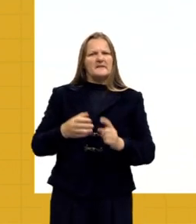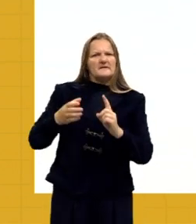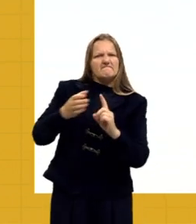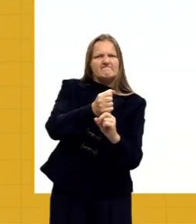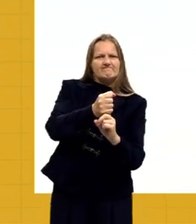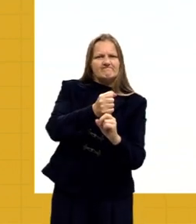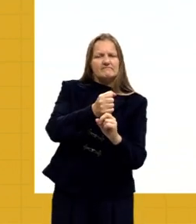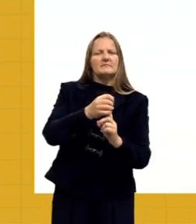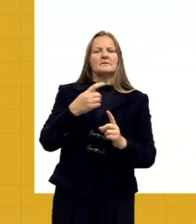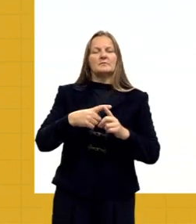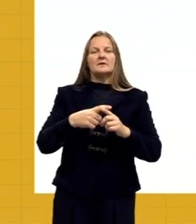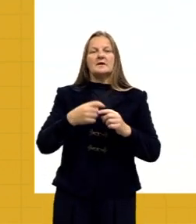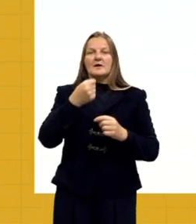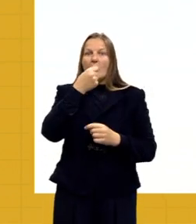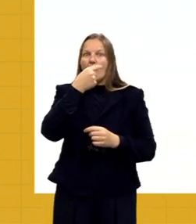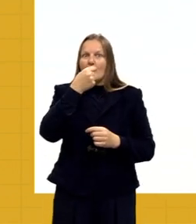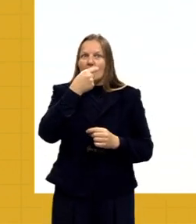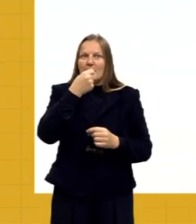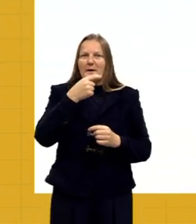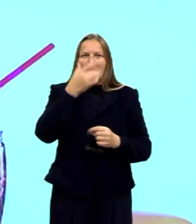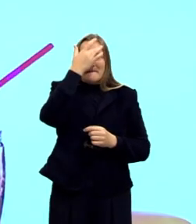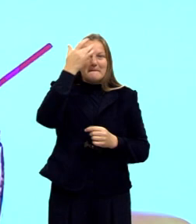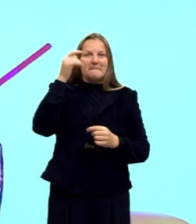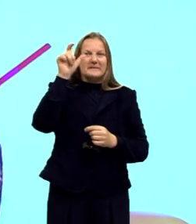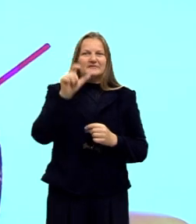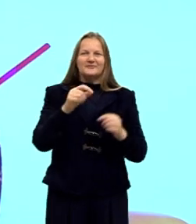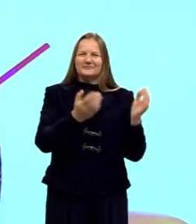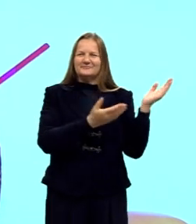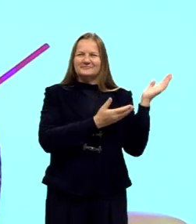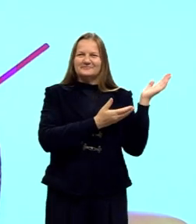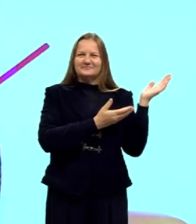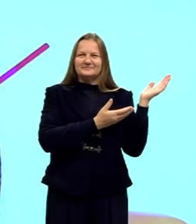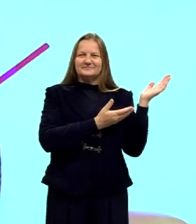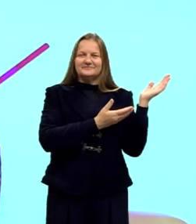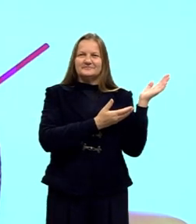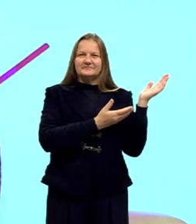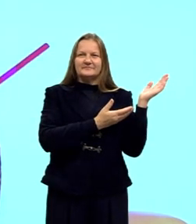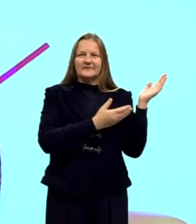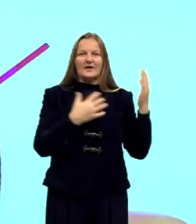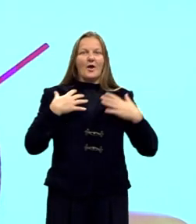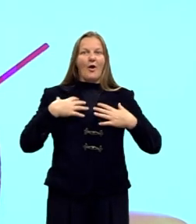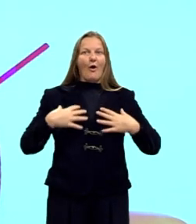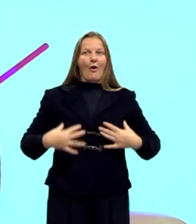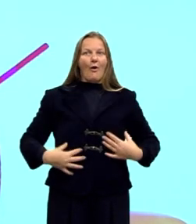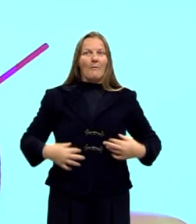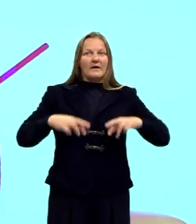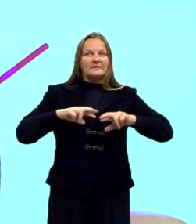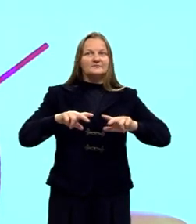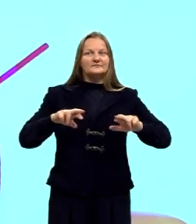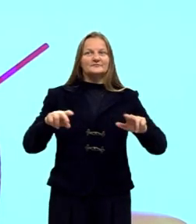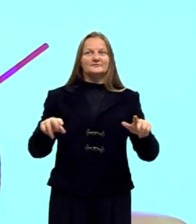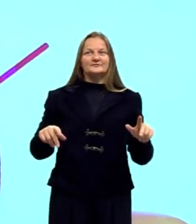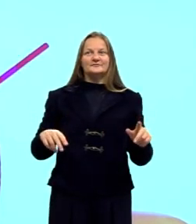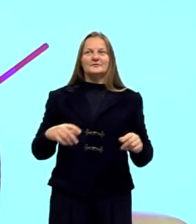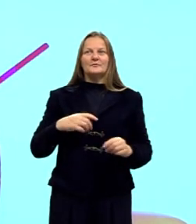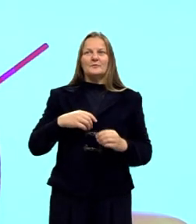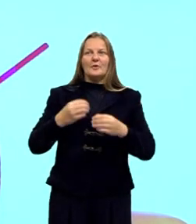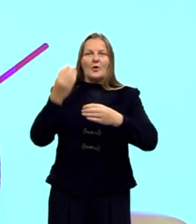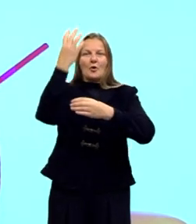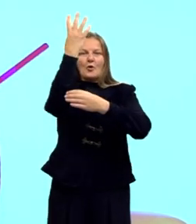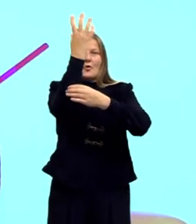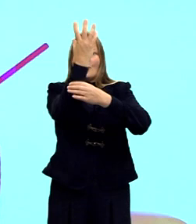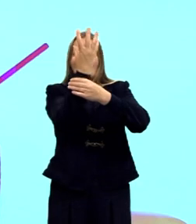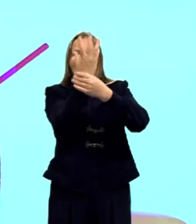sátira aqui para mostrar para vocês né são pessoas ali de outras com outras roupas aquela coisa toda e passando pela globalização